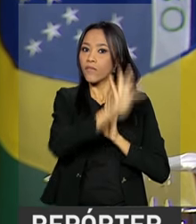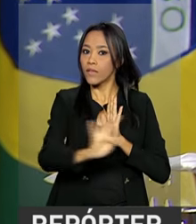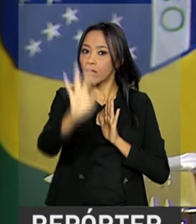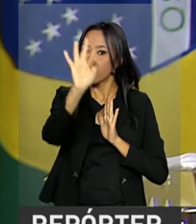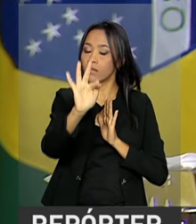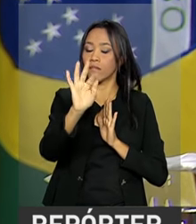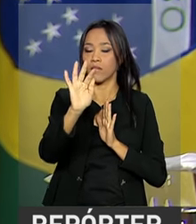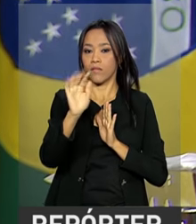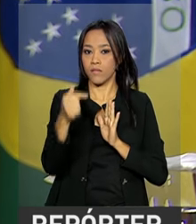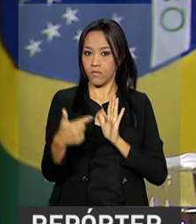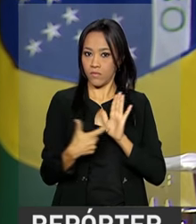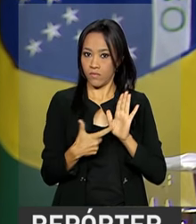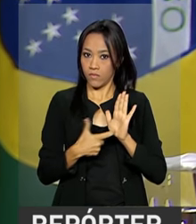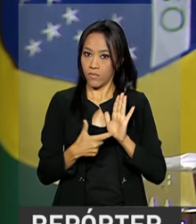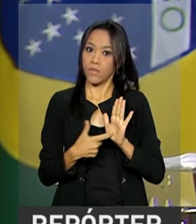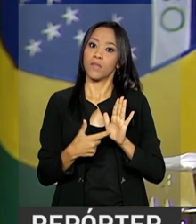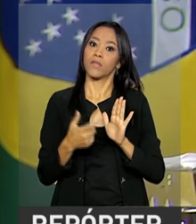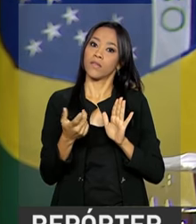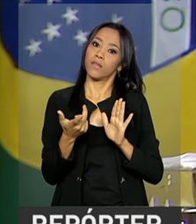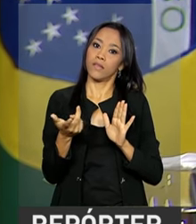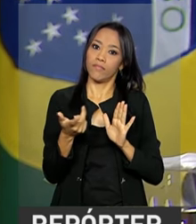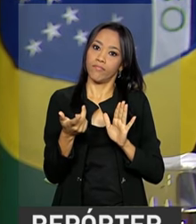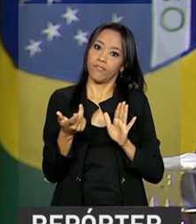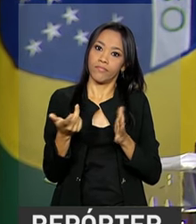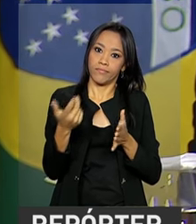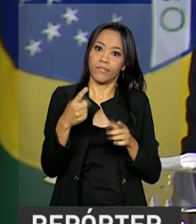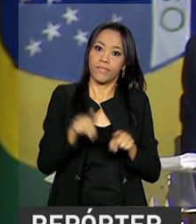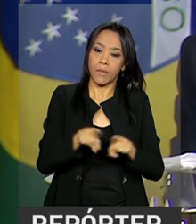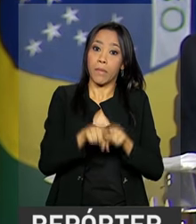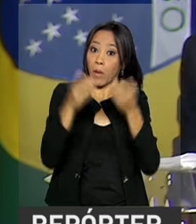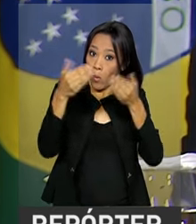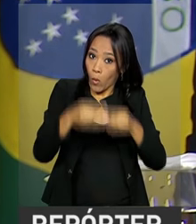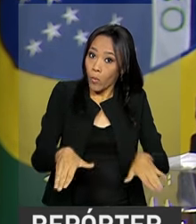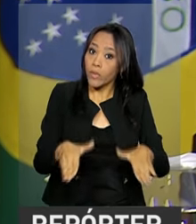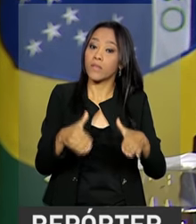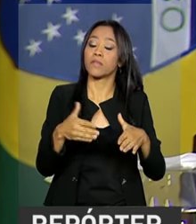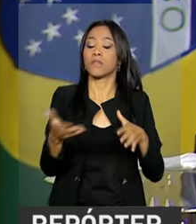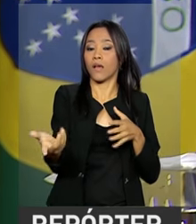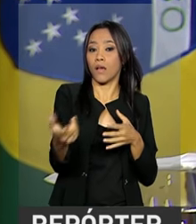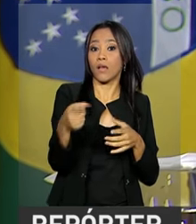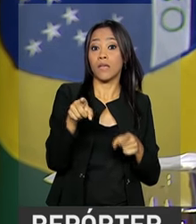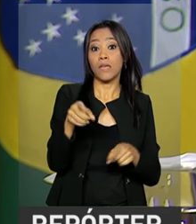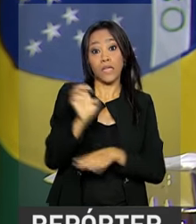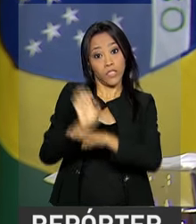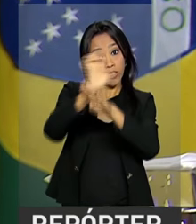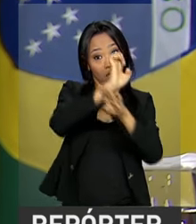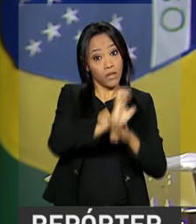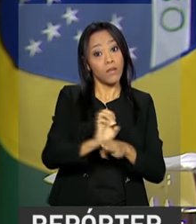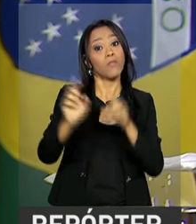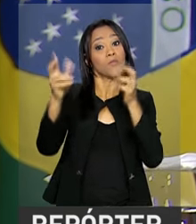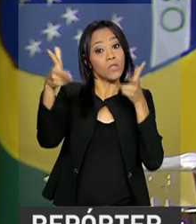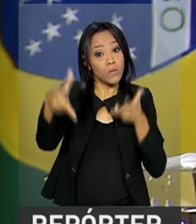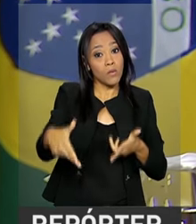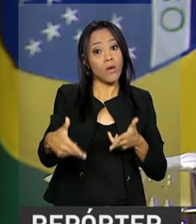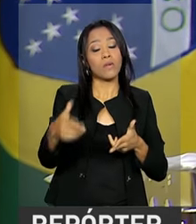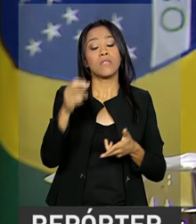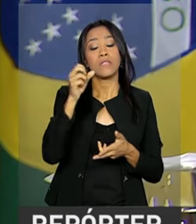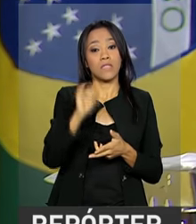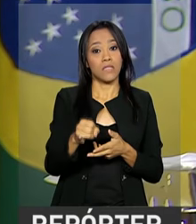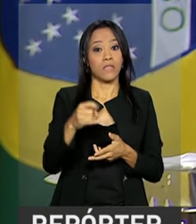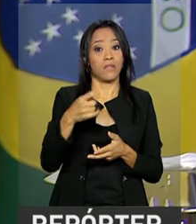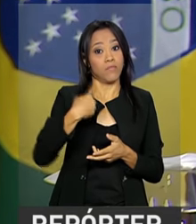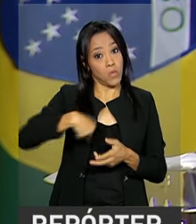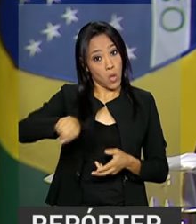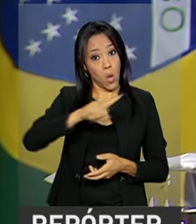autorizadora das chamadas contrapartidas e a lei estadual fazendo as contrapartidas, sob pena de